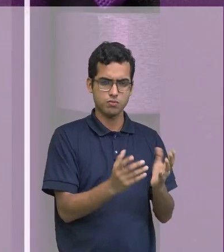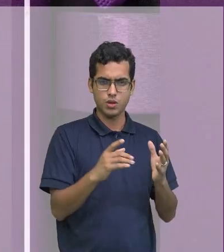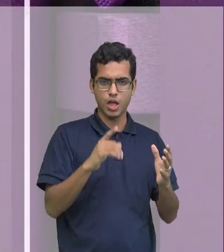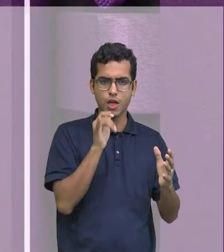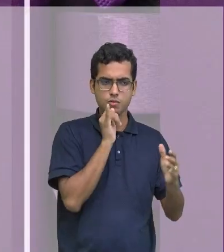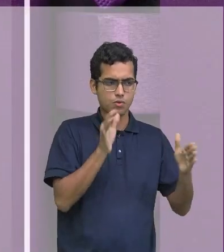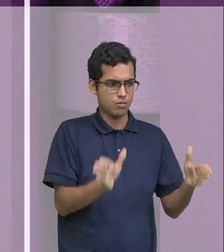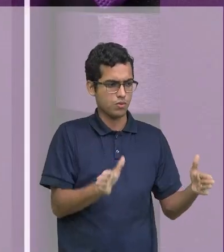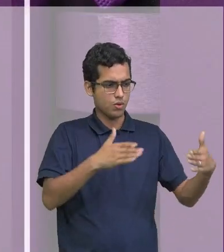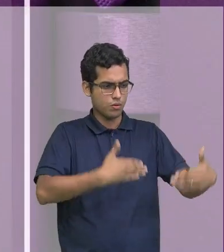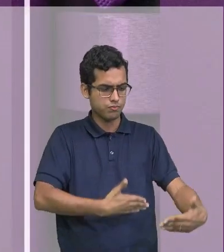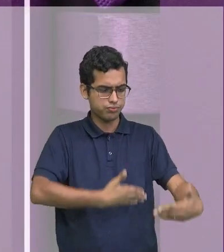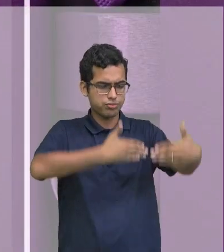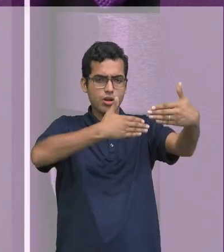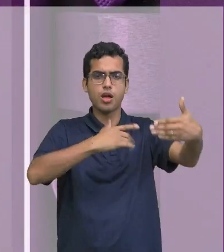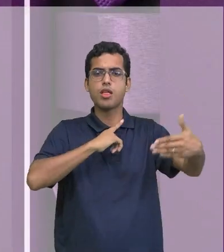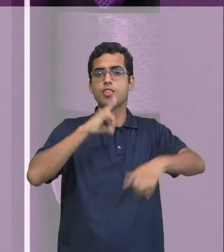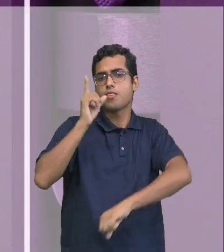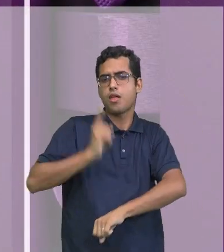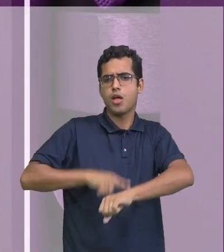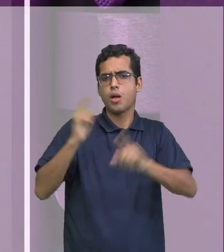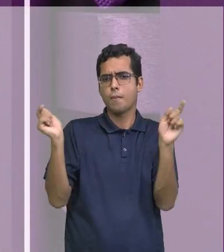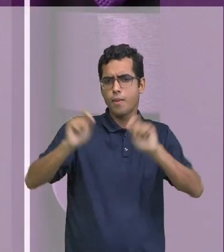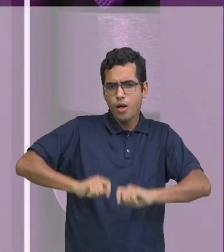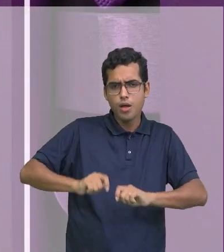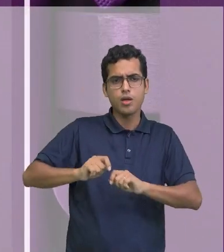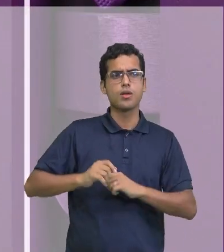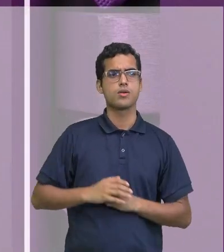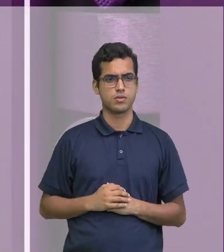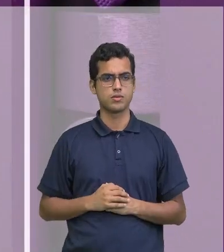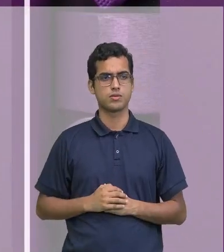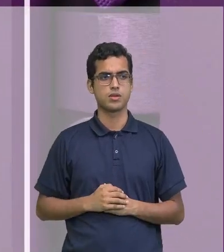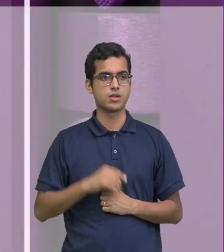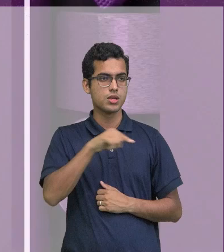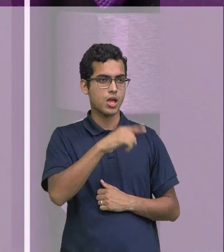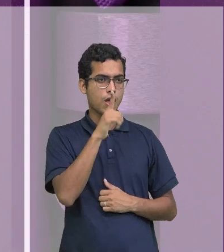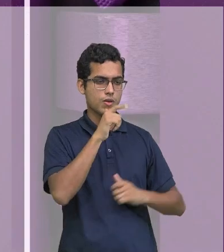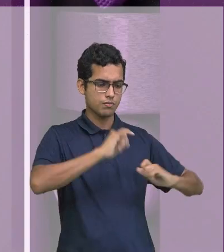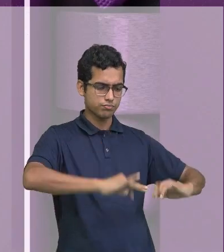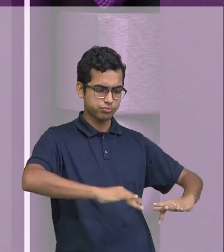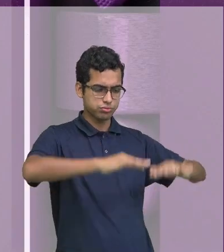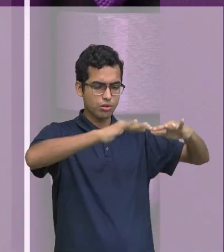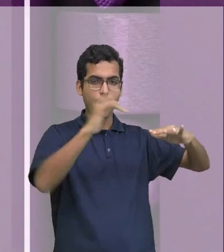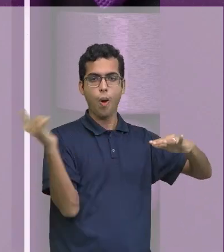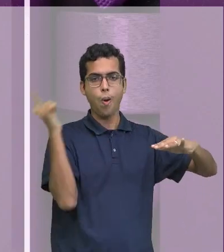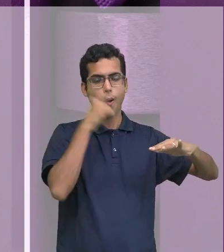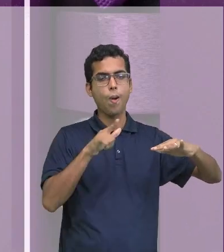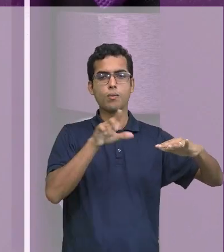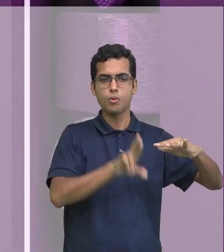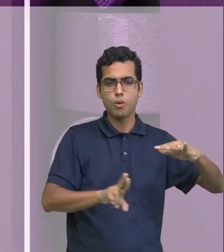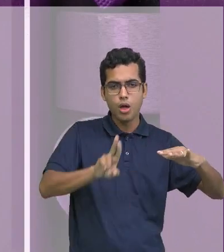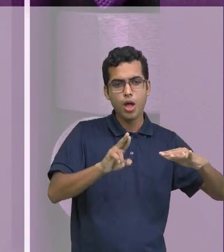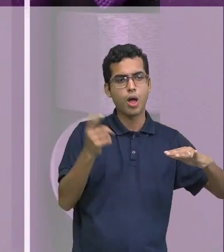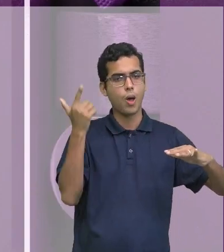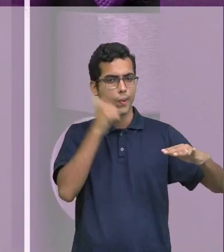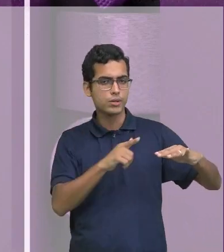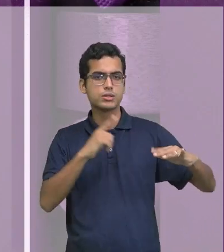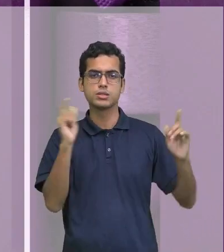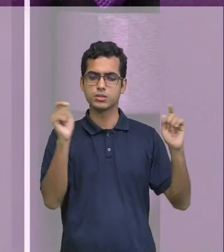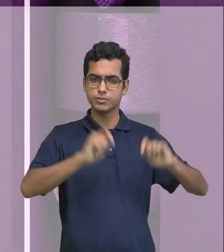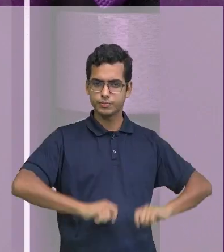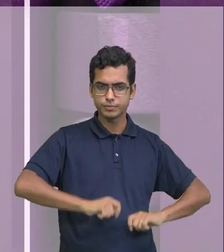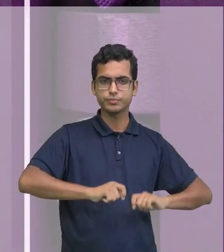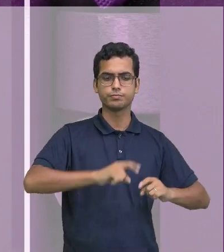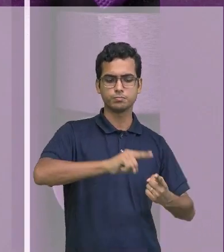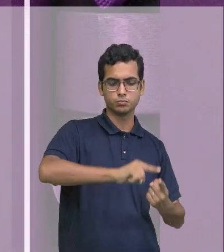fala de capacidade, é quanto ela comporta, quanto se pode colocar ali dentro que ela consiga transportar. Então, agora, já tirada aí essa dúvida que